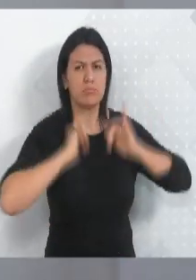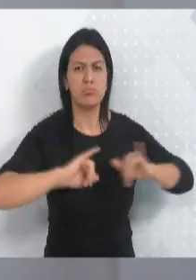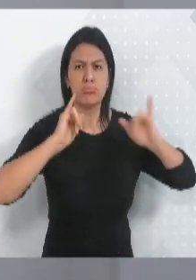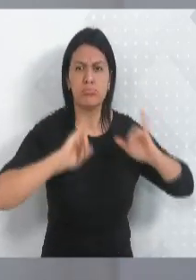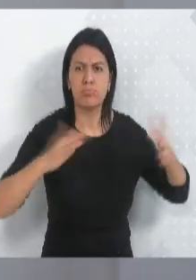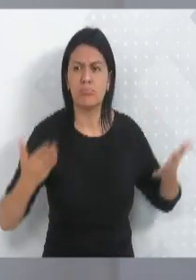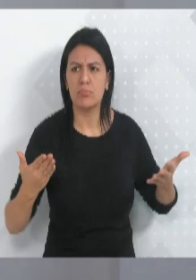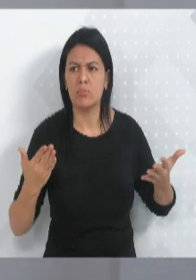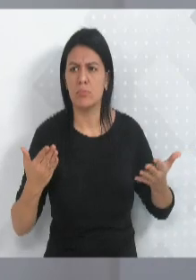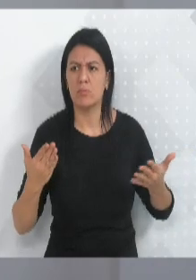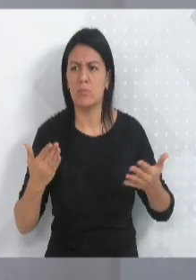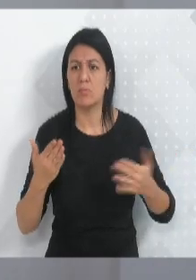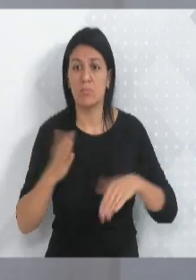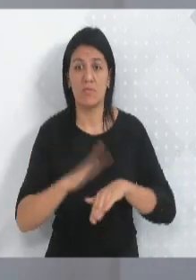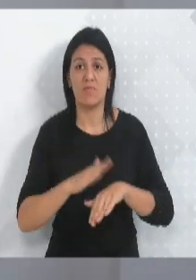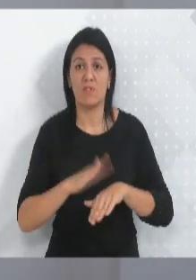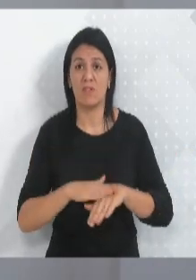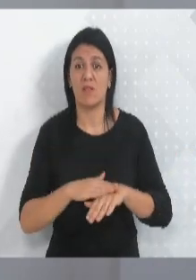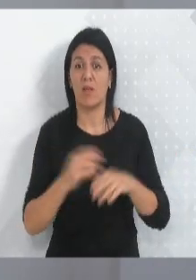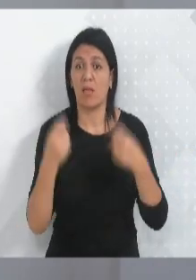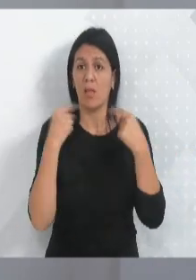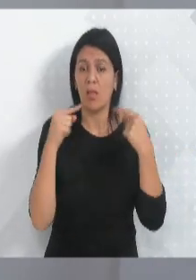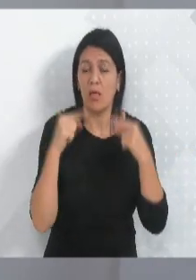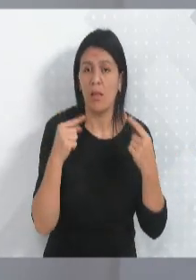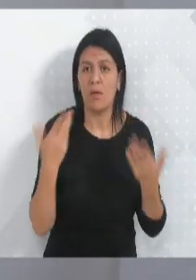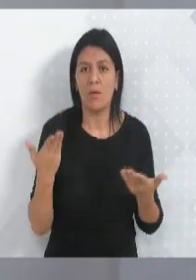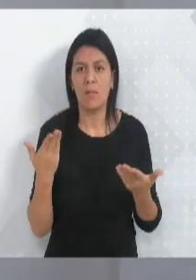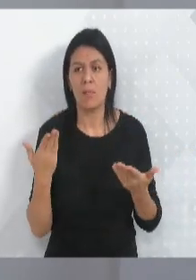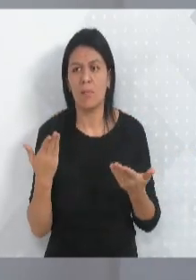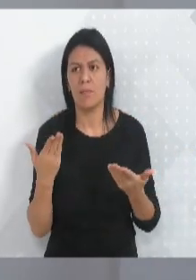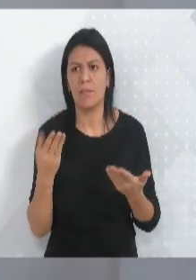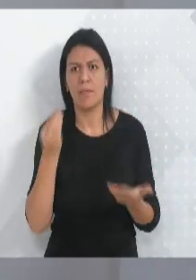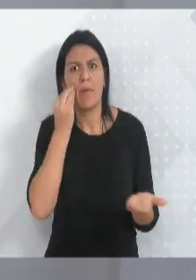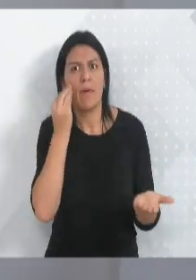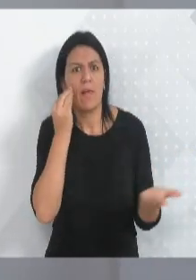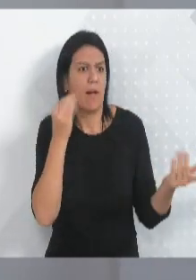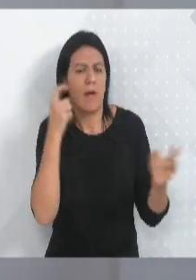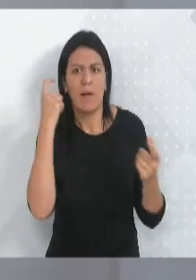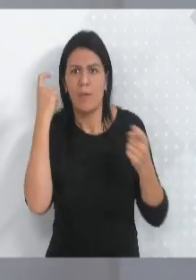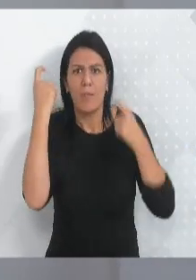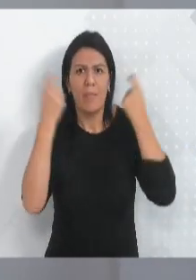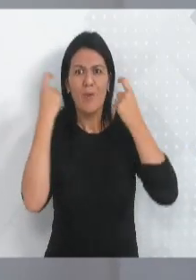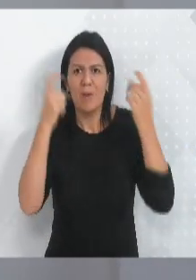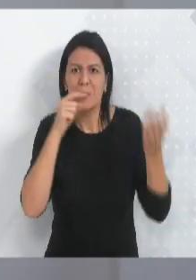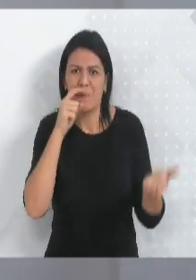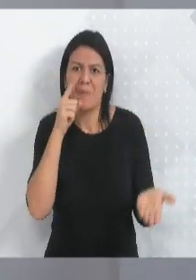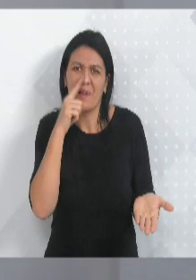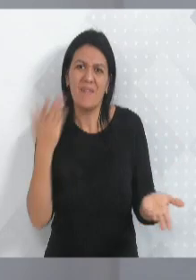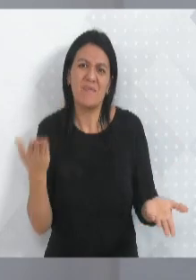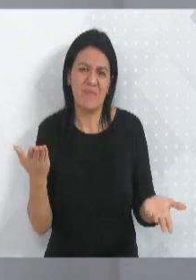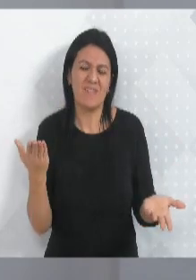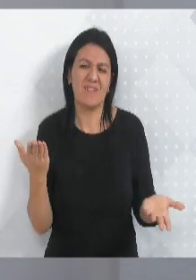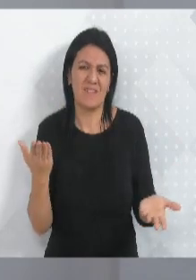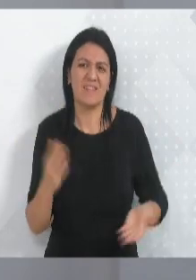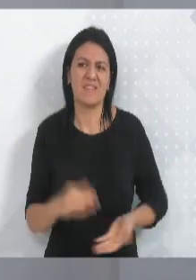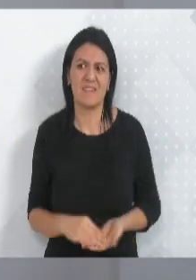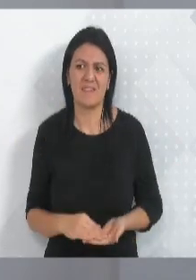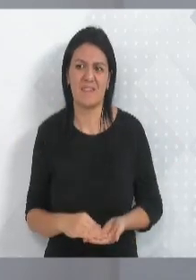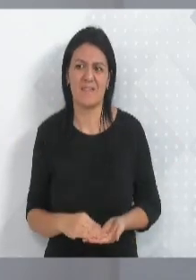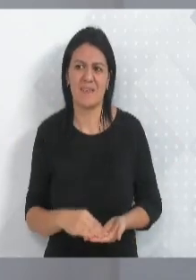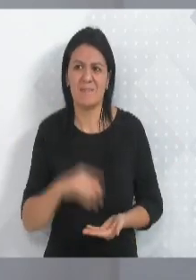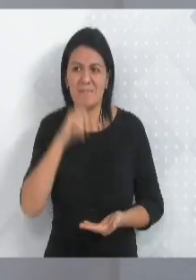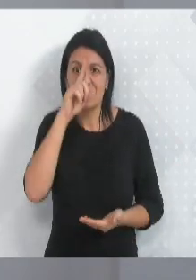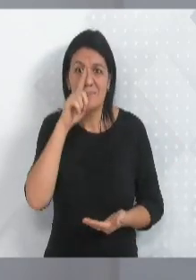os pais fazerem um barulho danado para que, e óbvio os pais estão preocupados, vereador Beltrame, é um